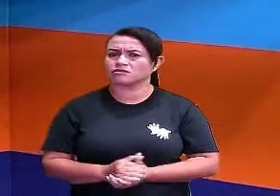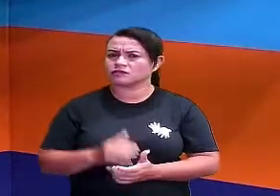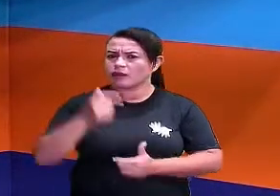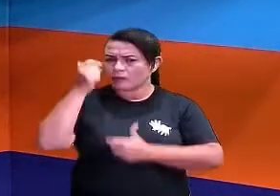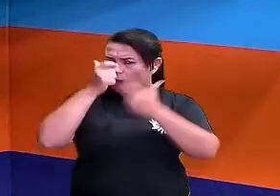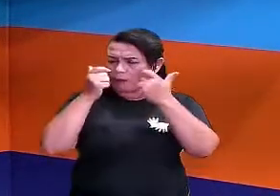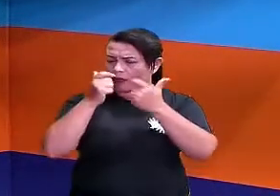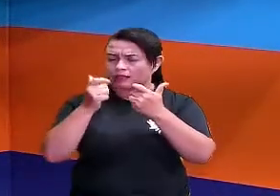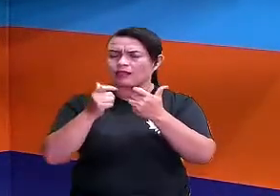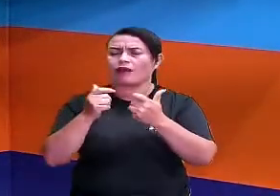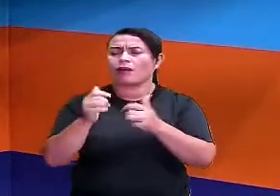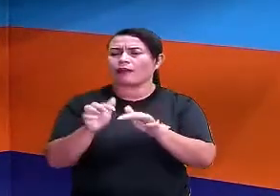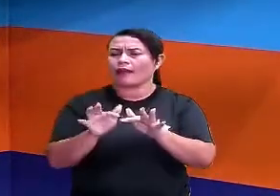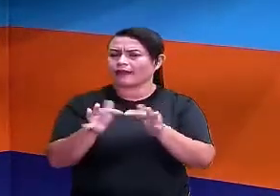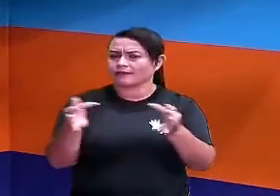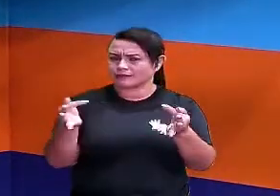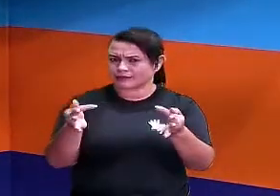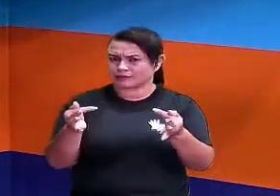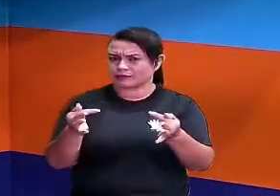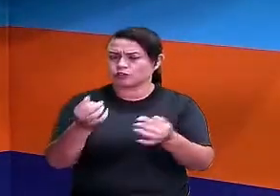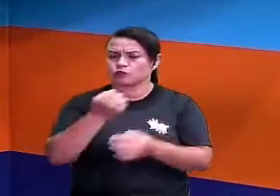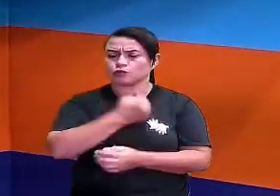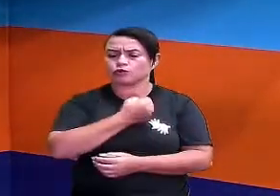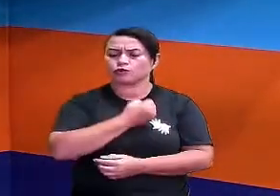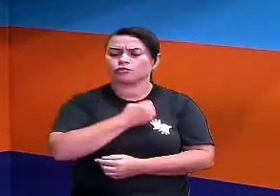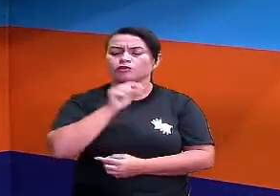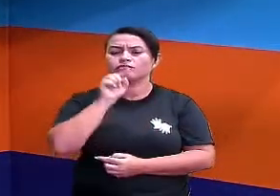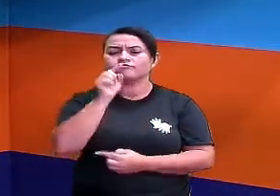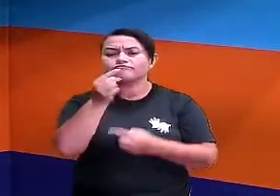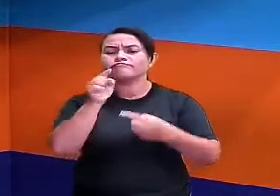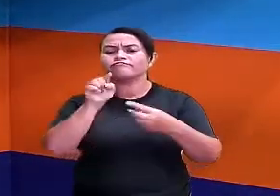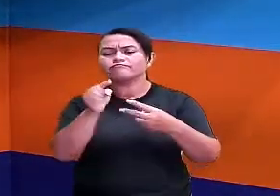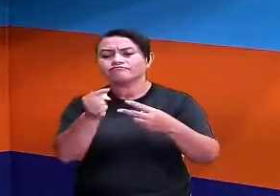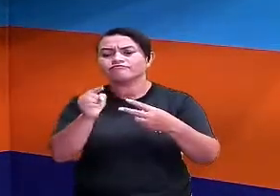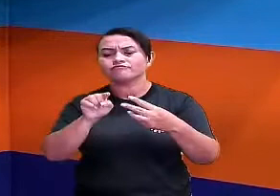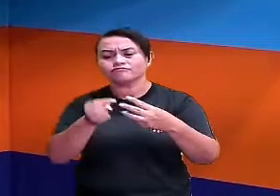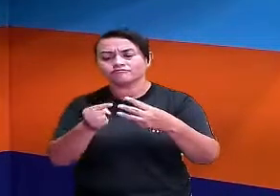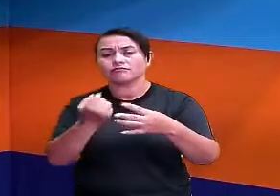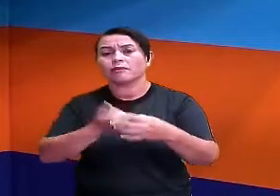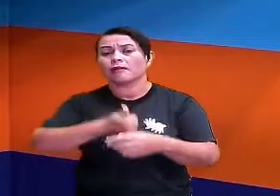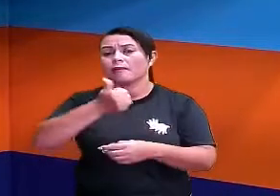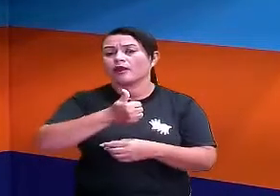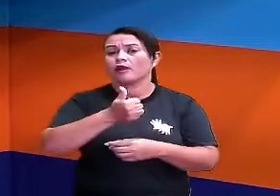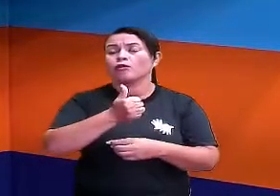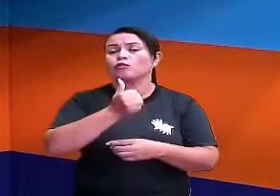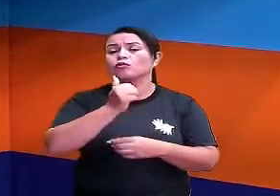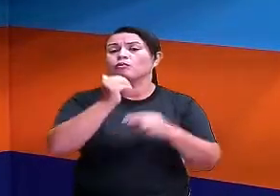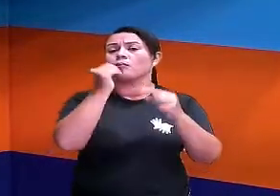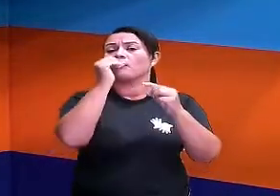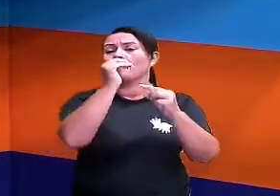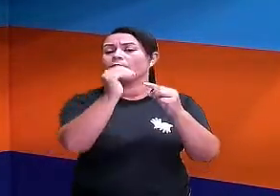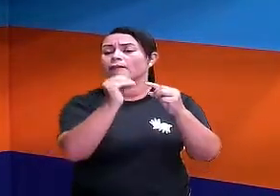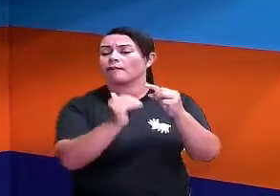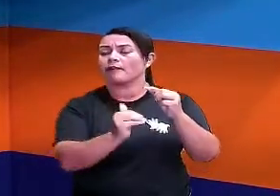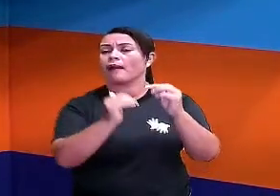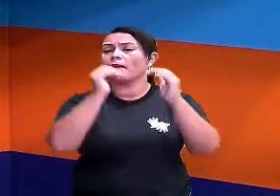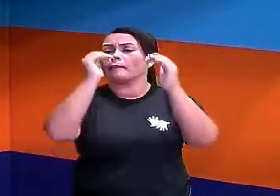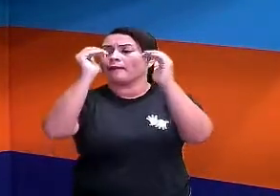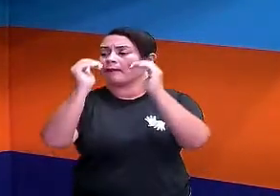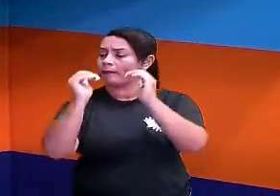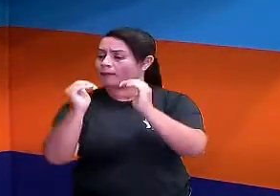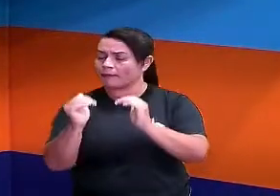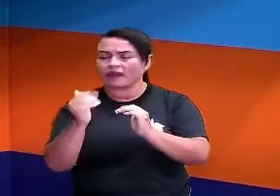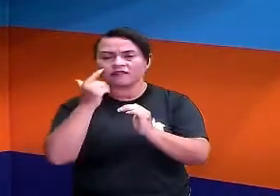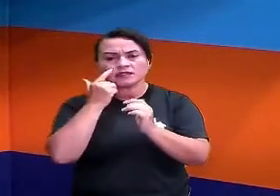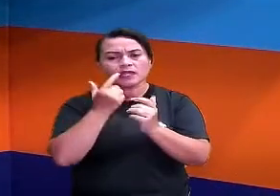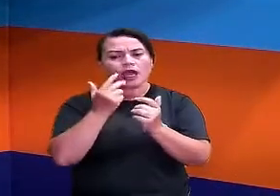na adição com número com vírgula. É só colocar o número abaixo do outro, ver se ele tem a mesma quantidade de